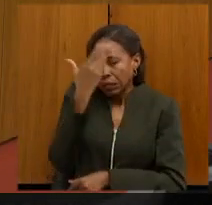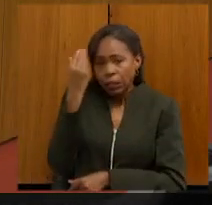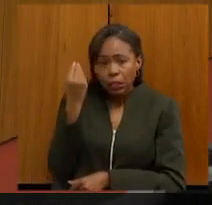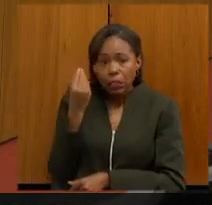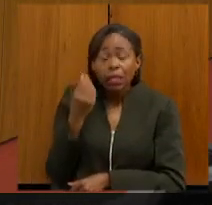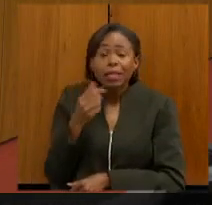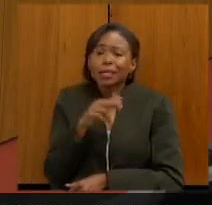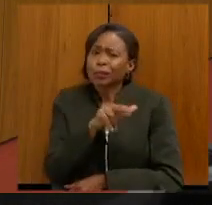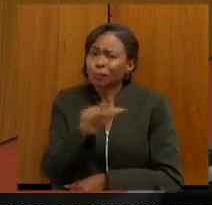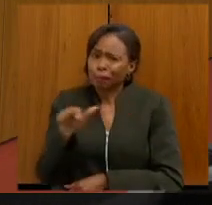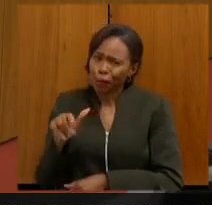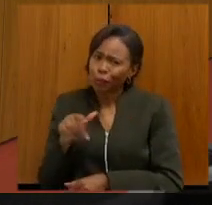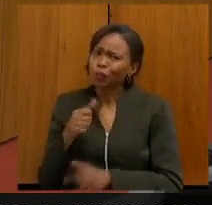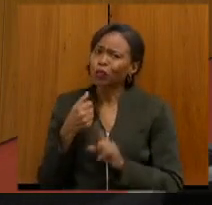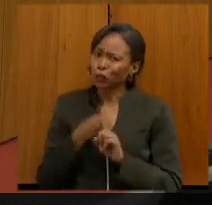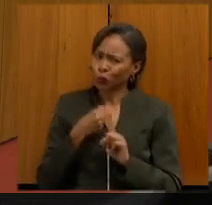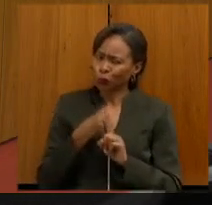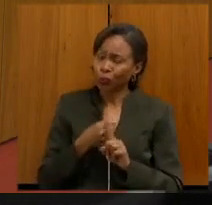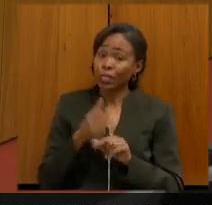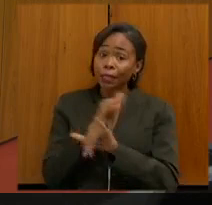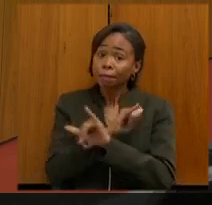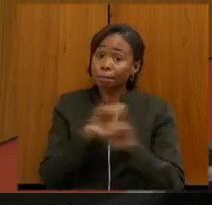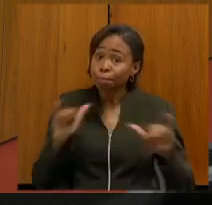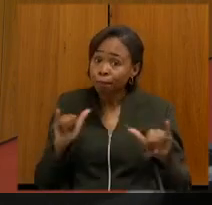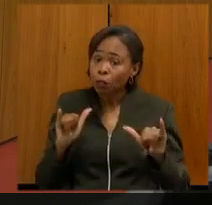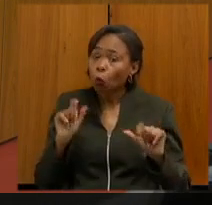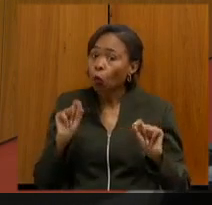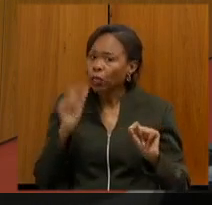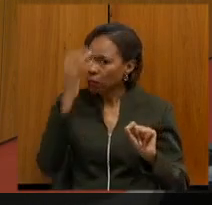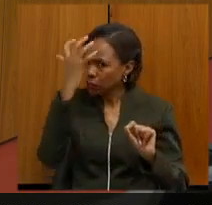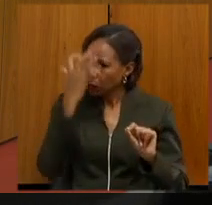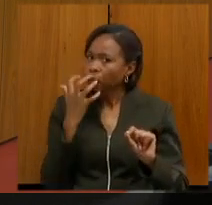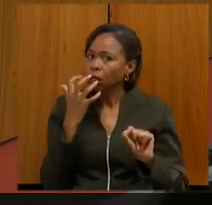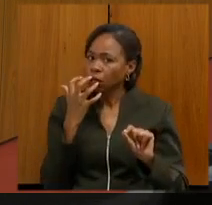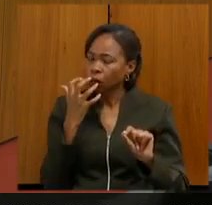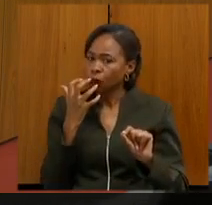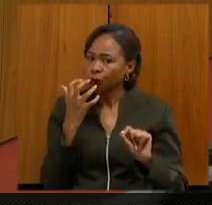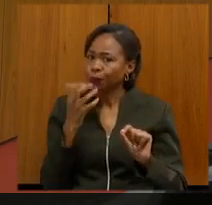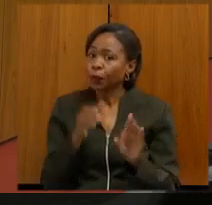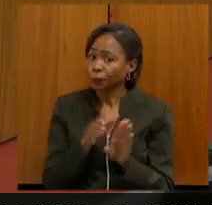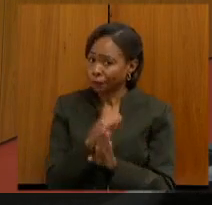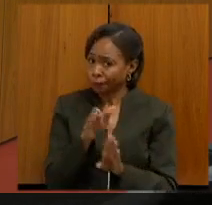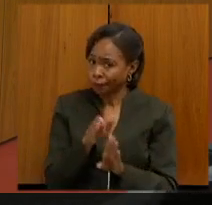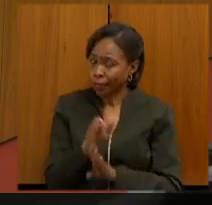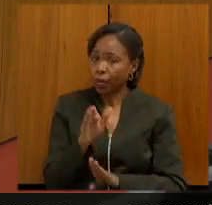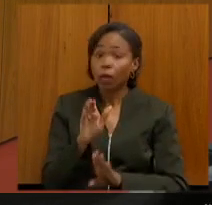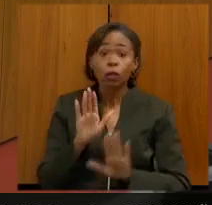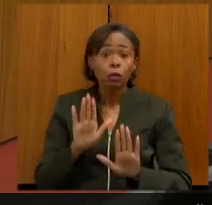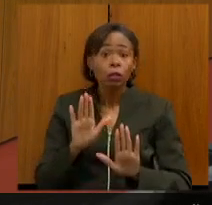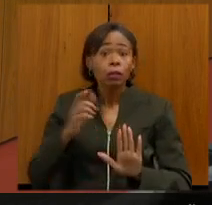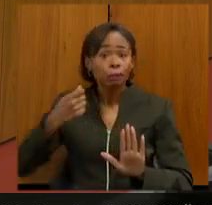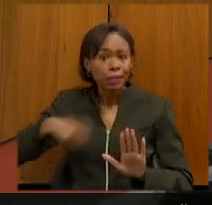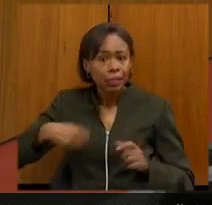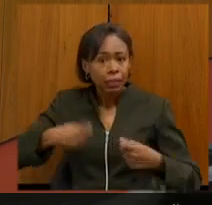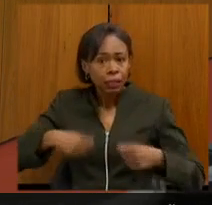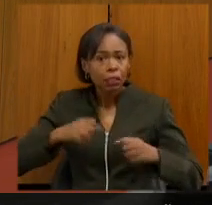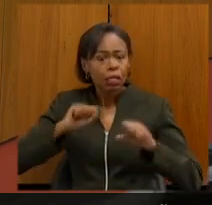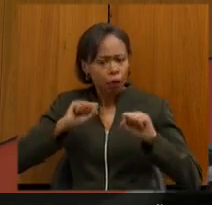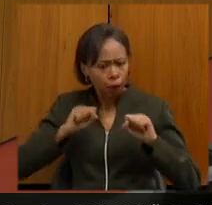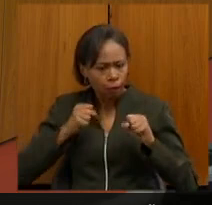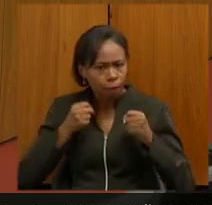irmãos irmãs de luta de alertar por algo gravíssimo aqui não a gente precisa de